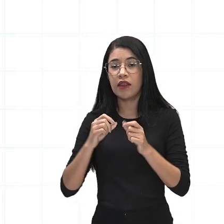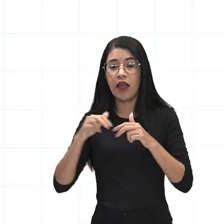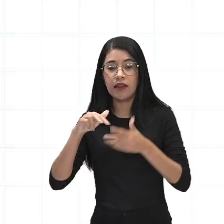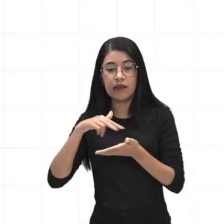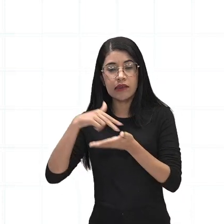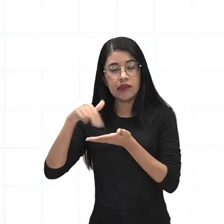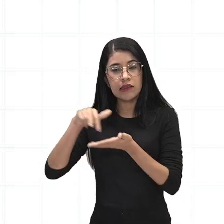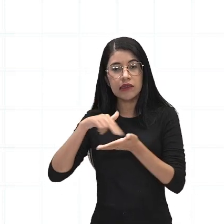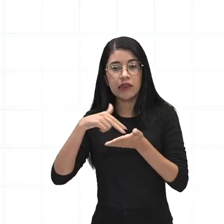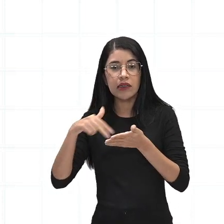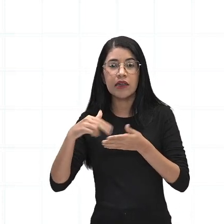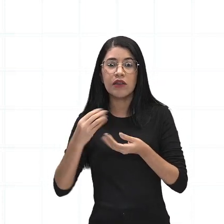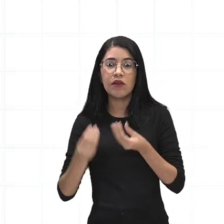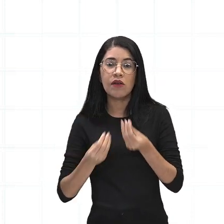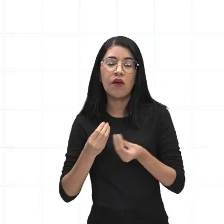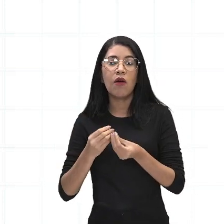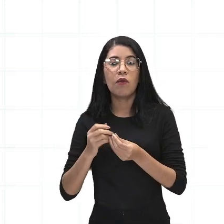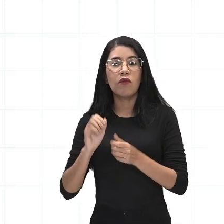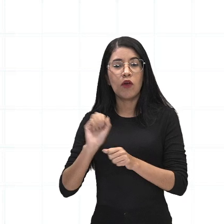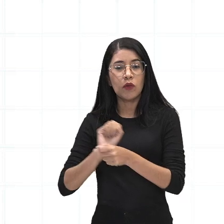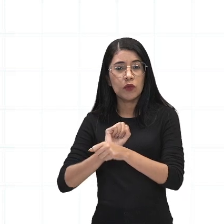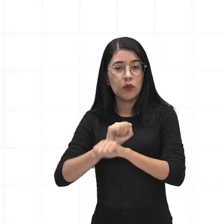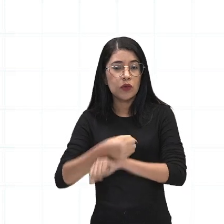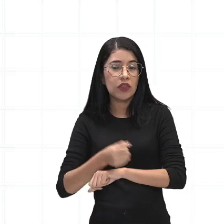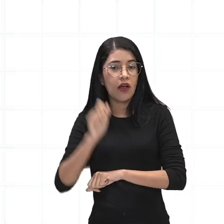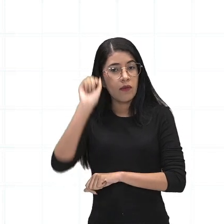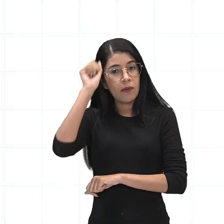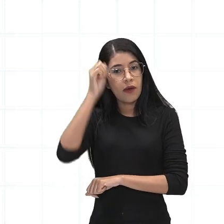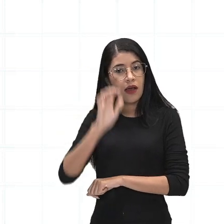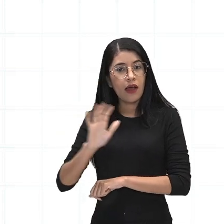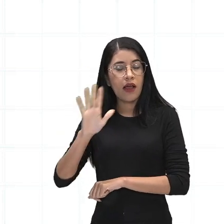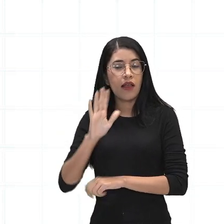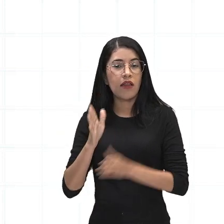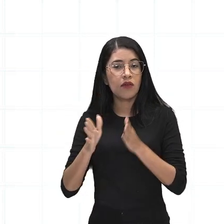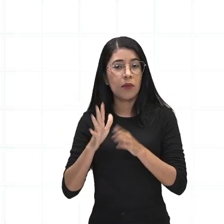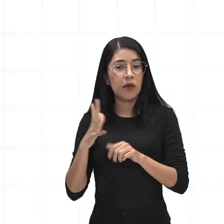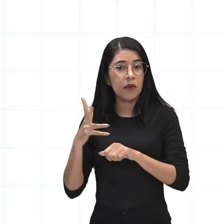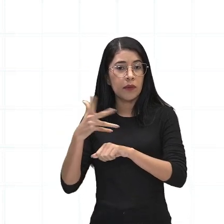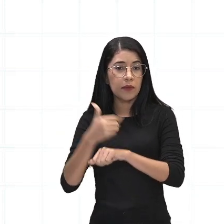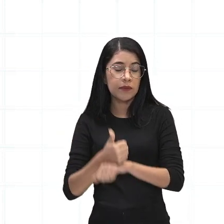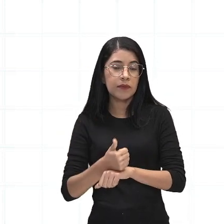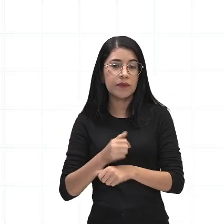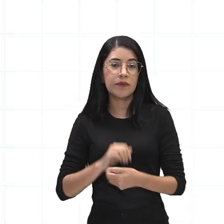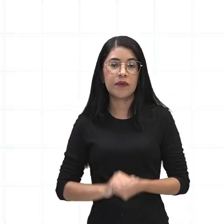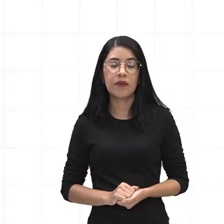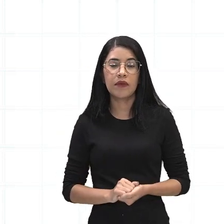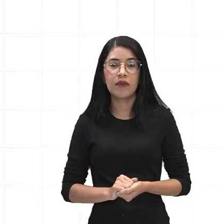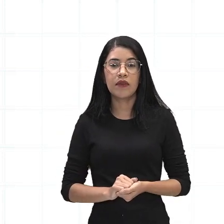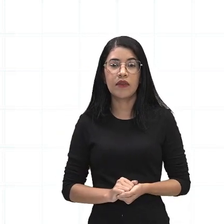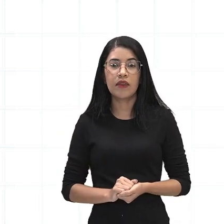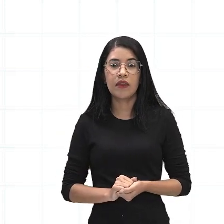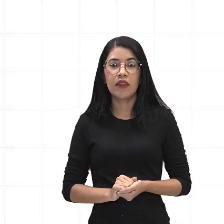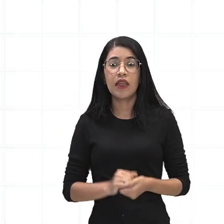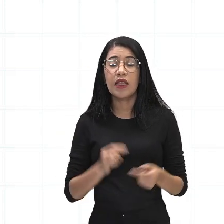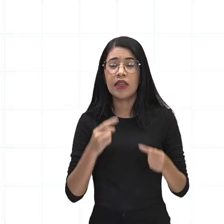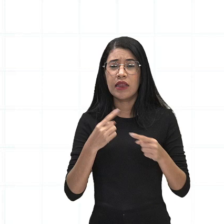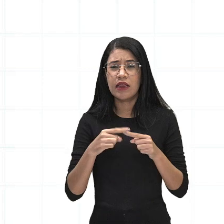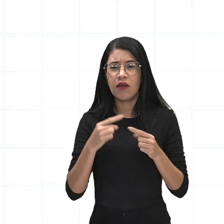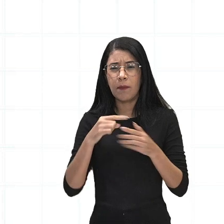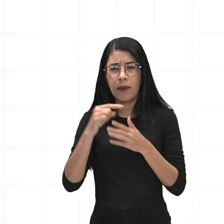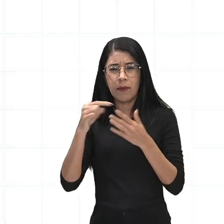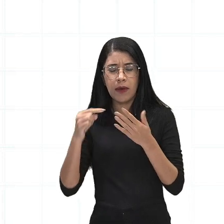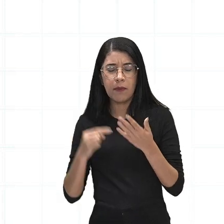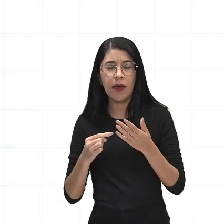dança, desenvolvida por escravos africanos durante o período colonial, né, do colonial brasileiro. Combina elementos de